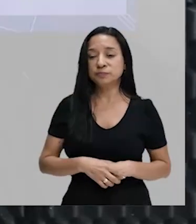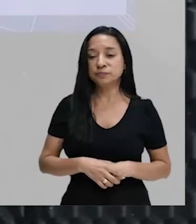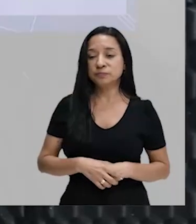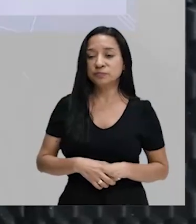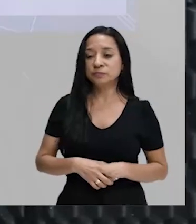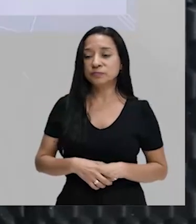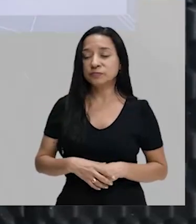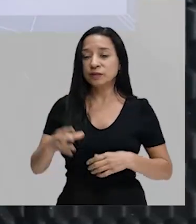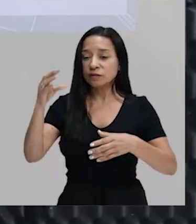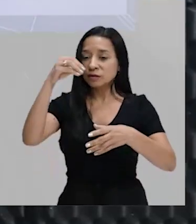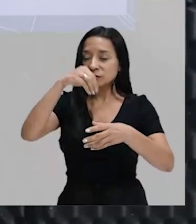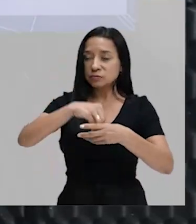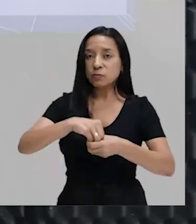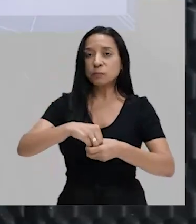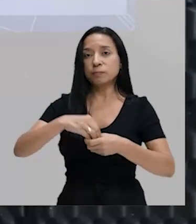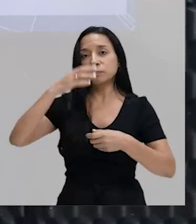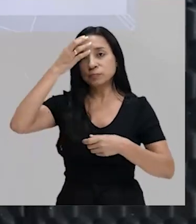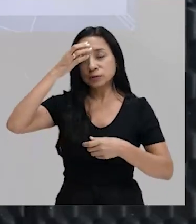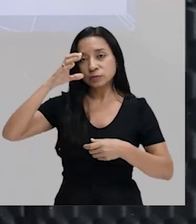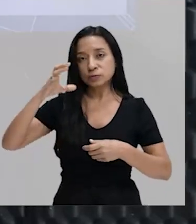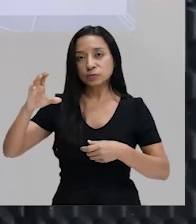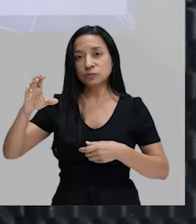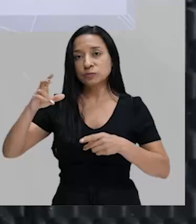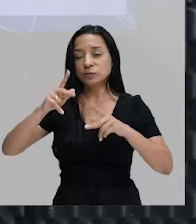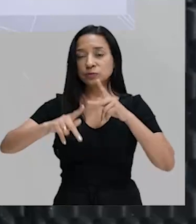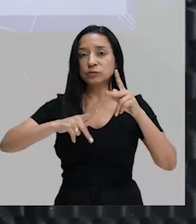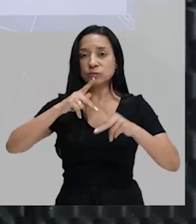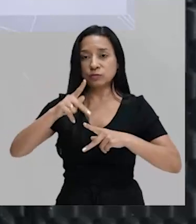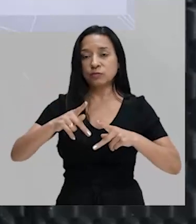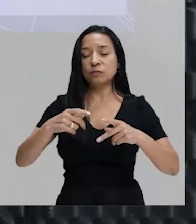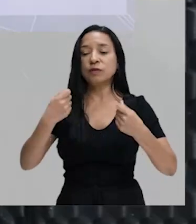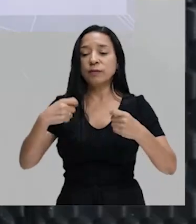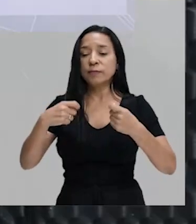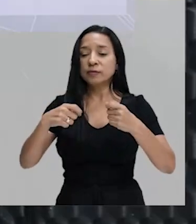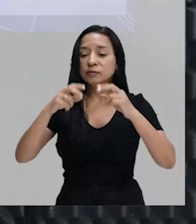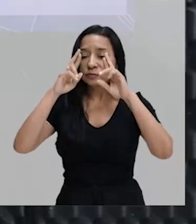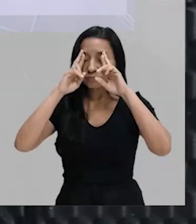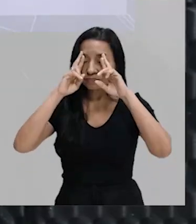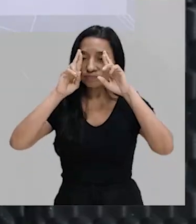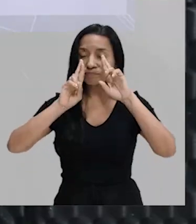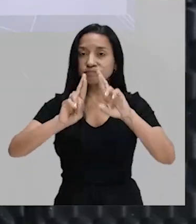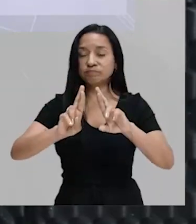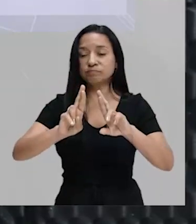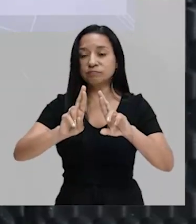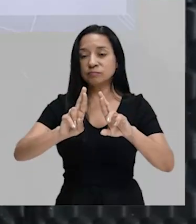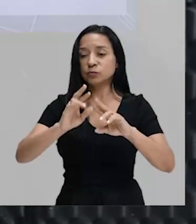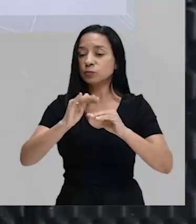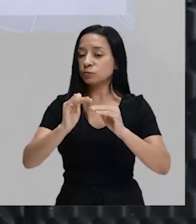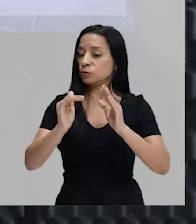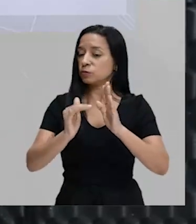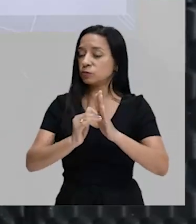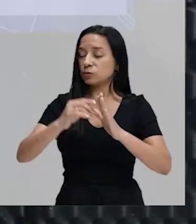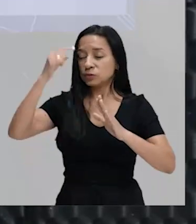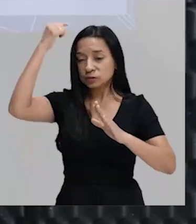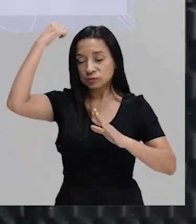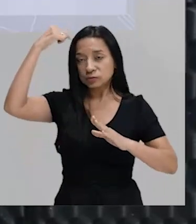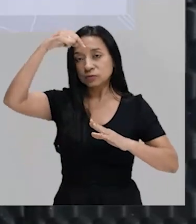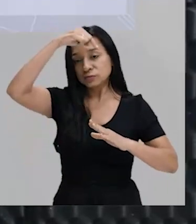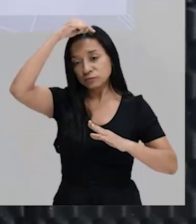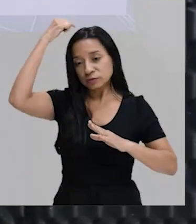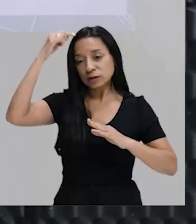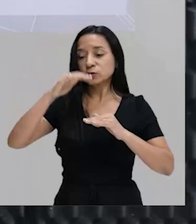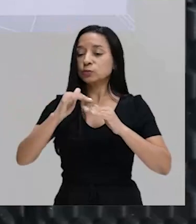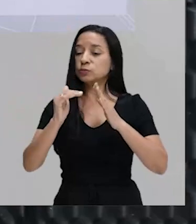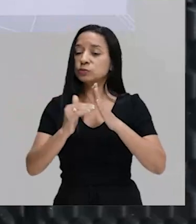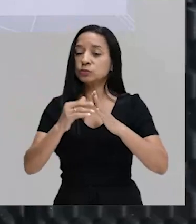faz parte dessa cultura, desse povo, e precisa ser respeitado, Todas as divindades de todas